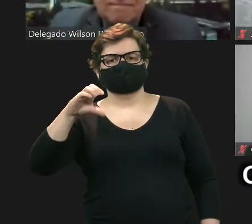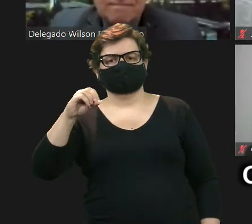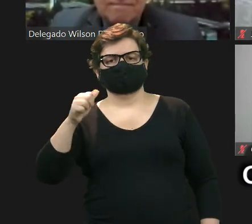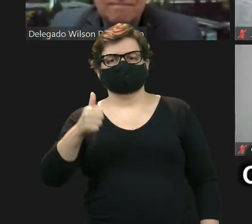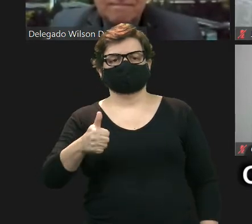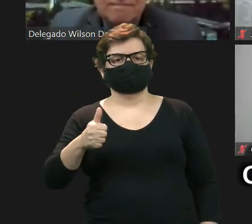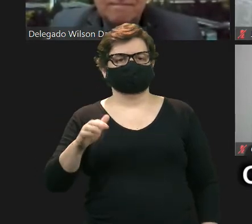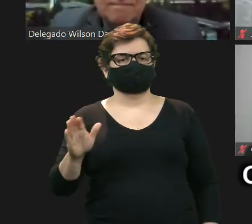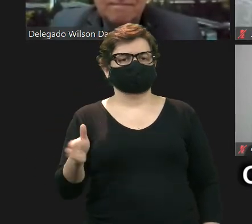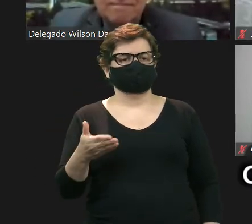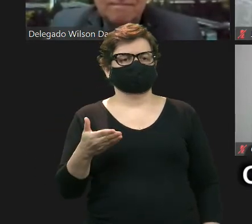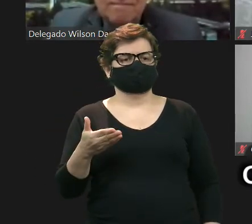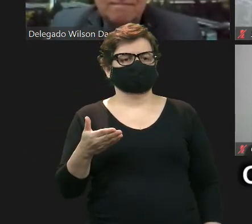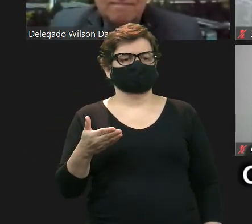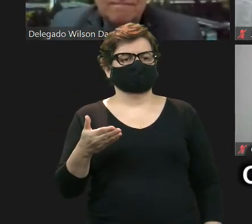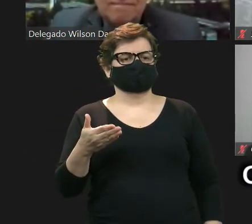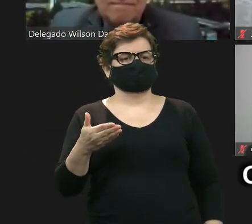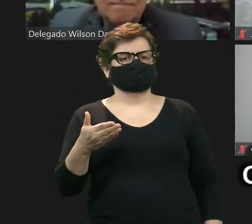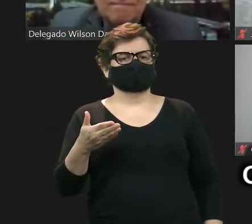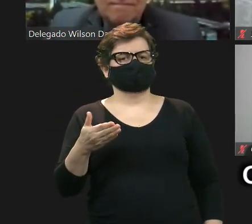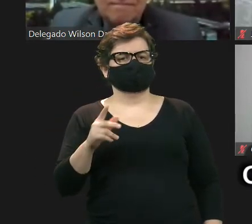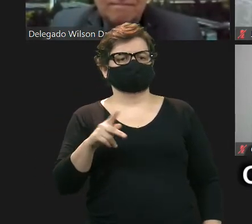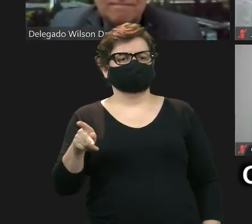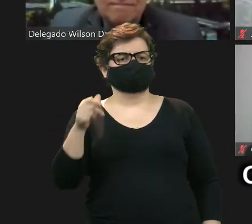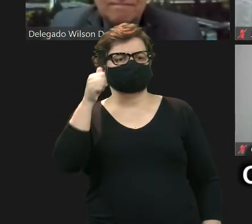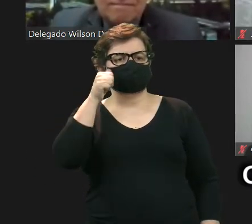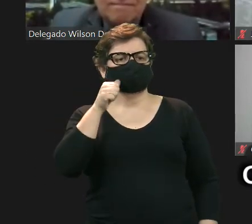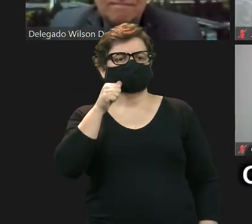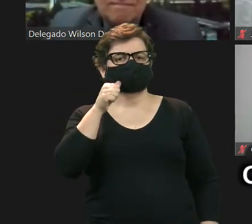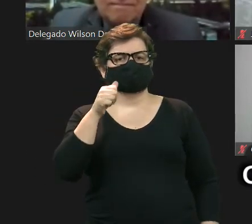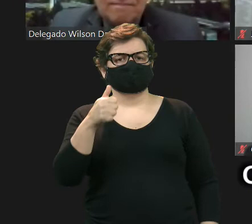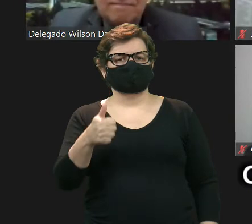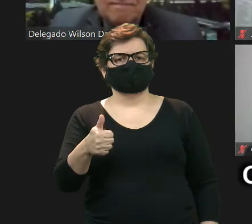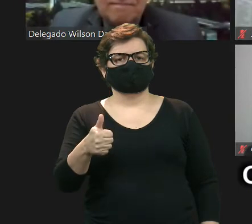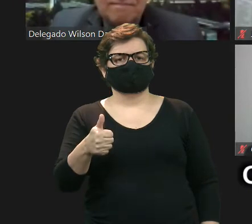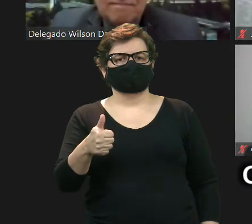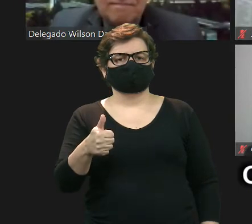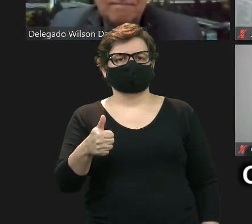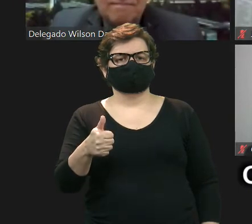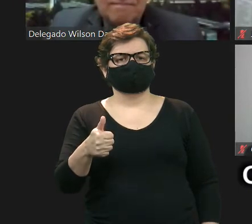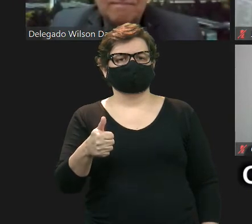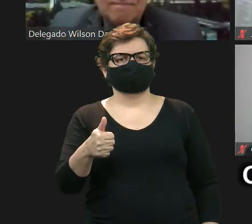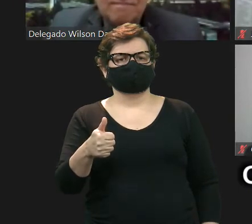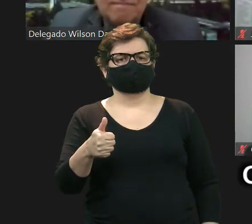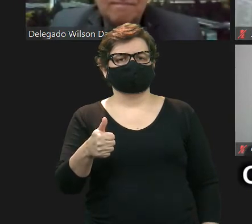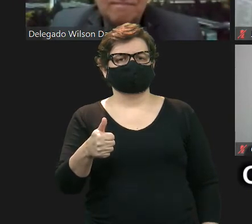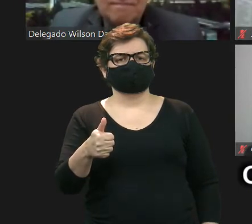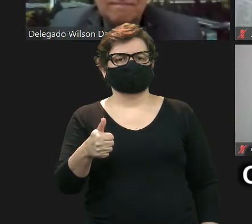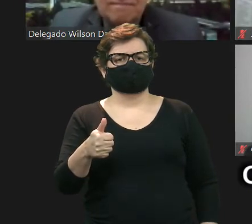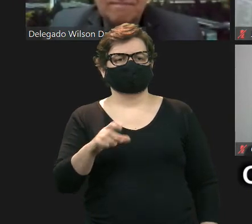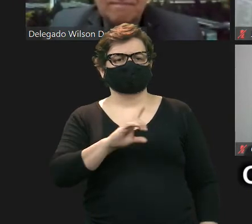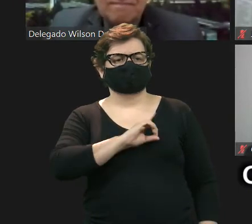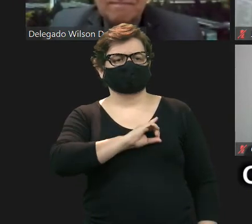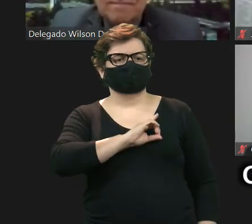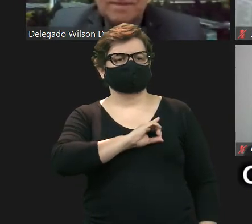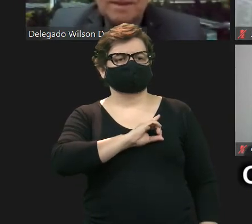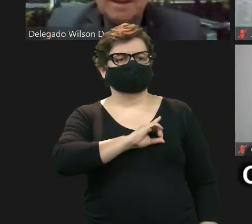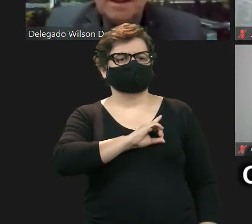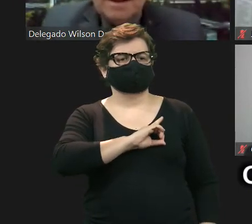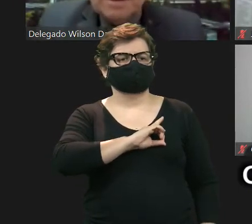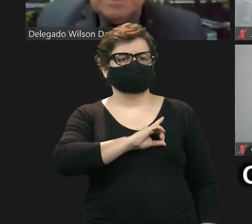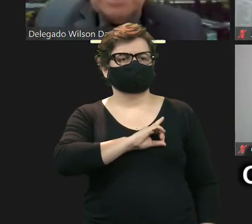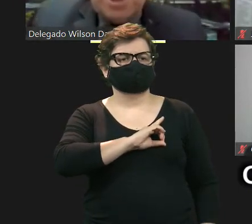Sim. Vereadora professora Daniela. Sim. Vereador delegado Wilson